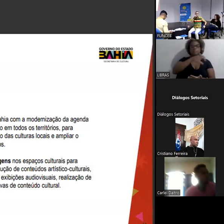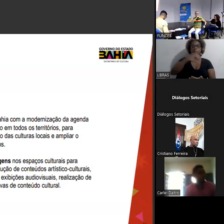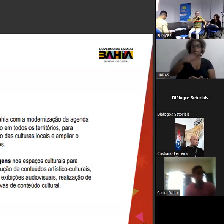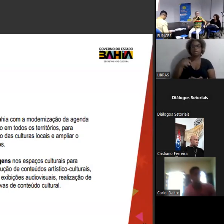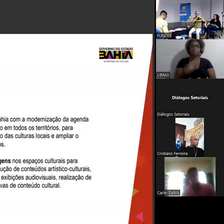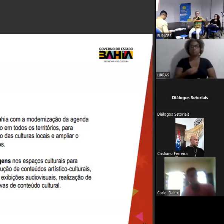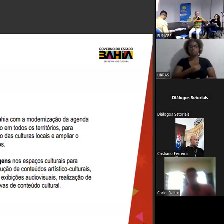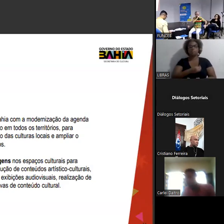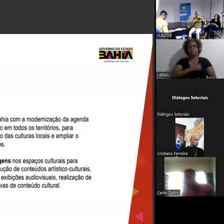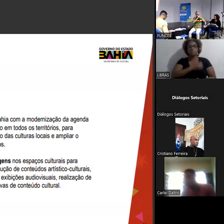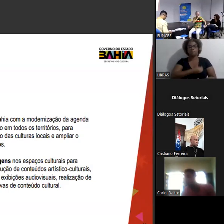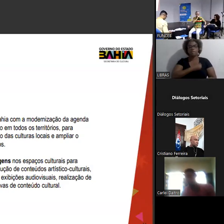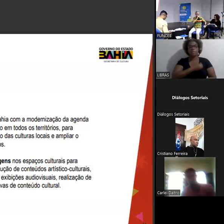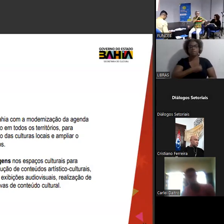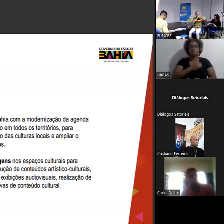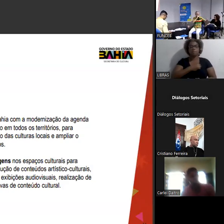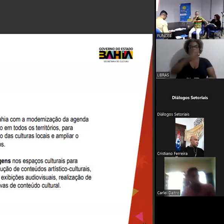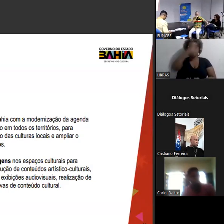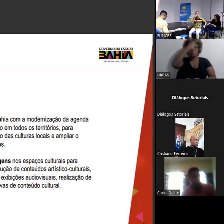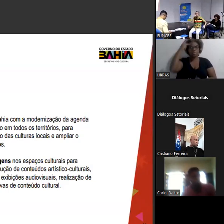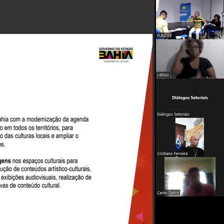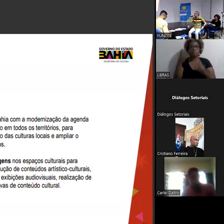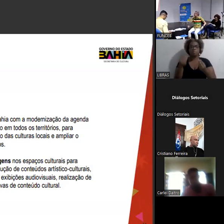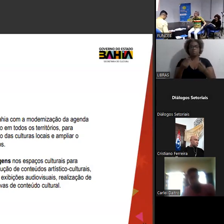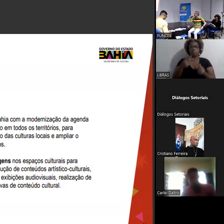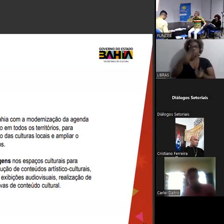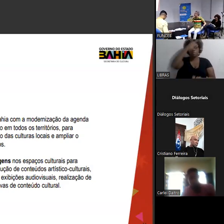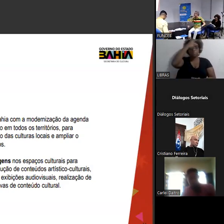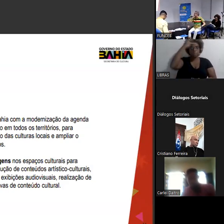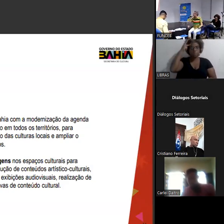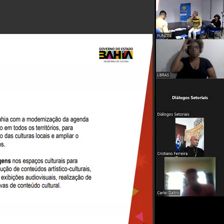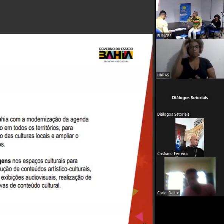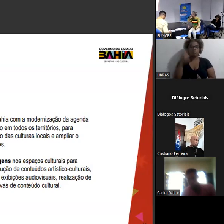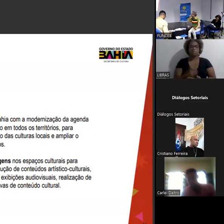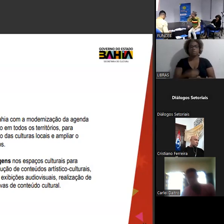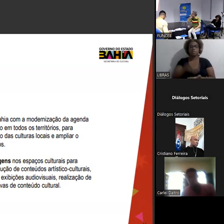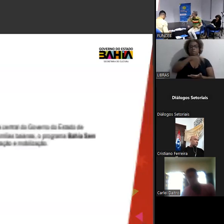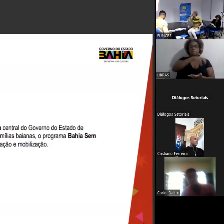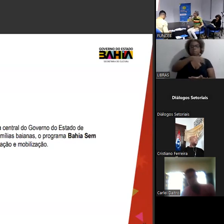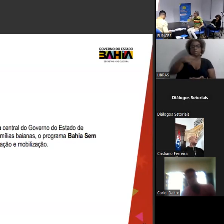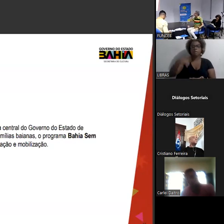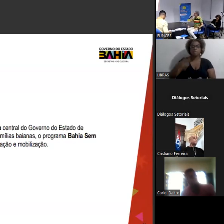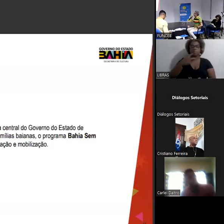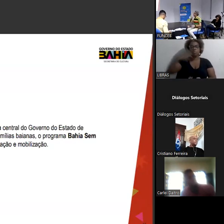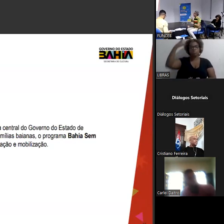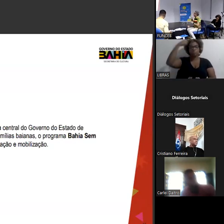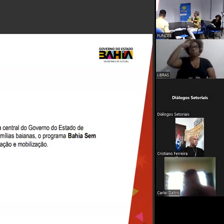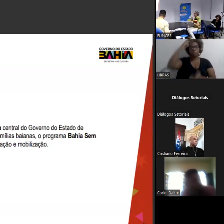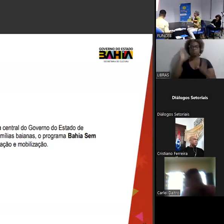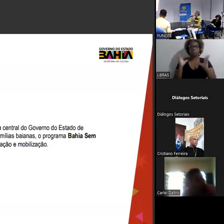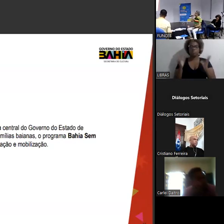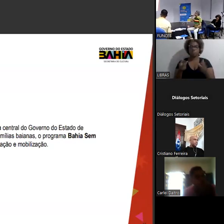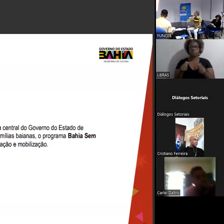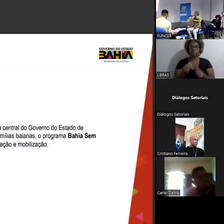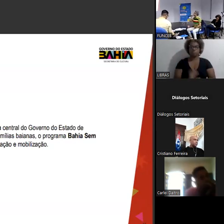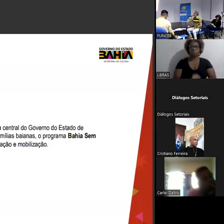maior participação, sobretudo das novas gerações, de todas as linguagens, e sejam espaços da cultura como um todo. Bom,